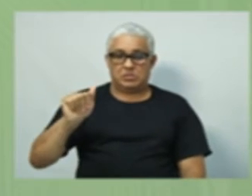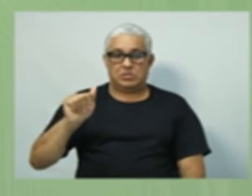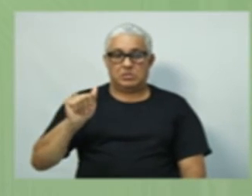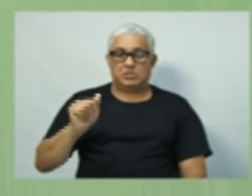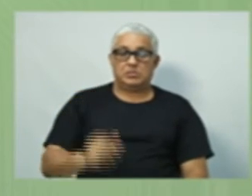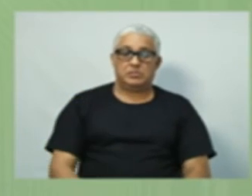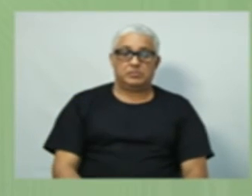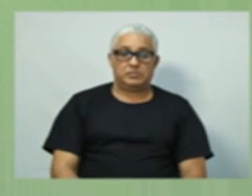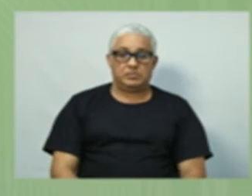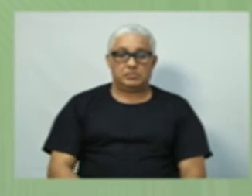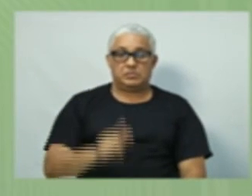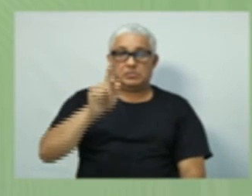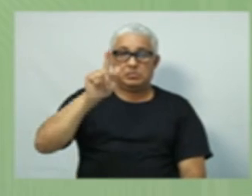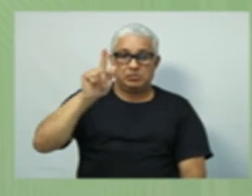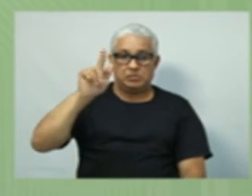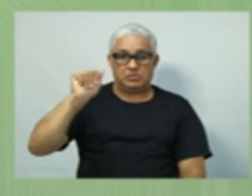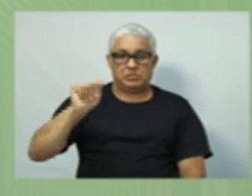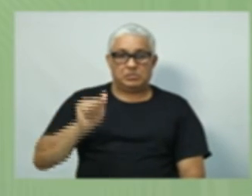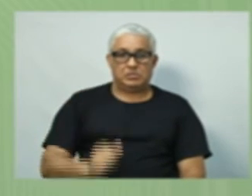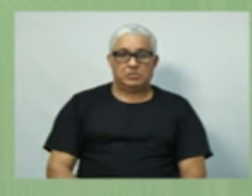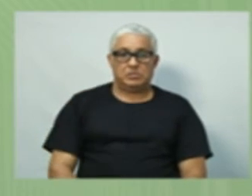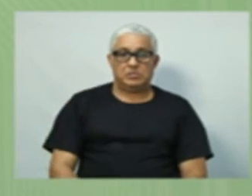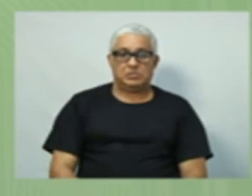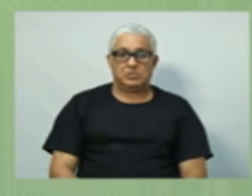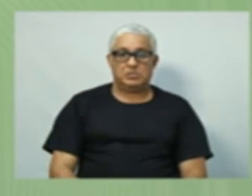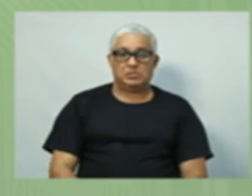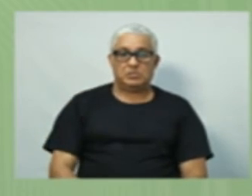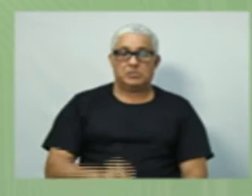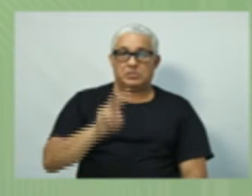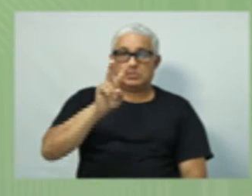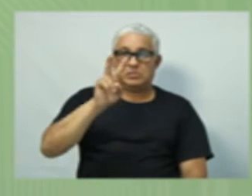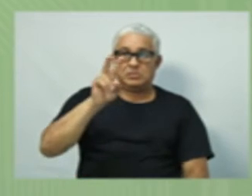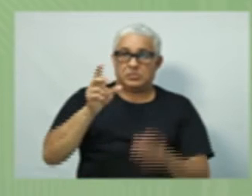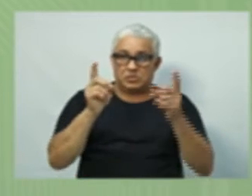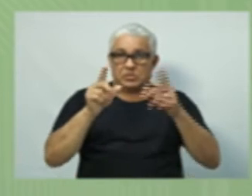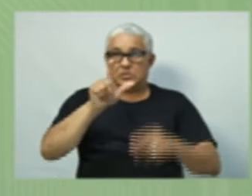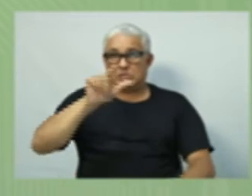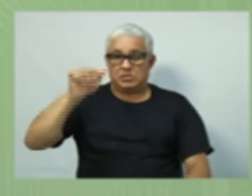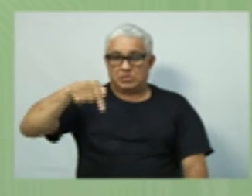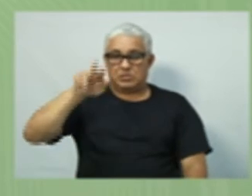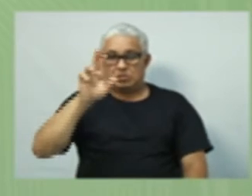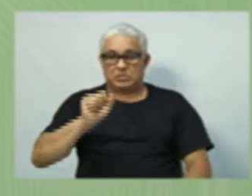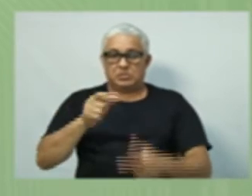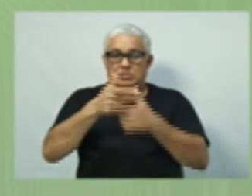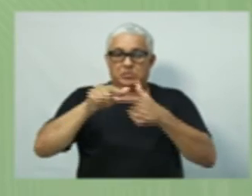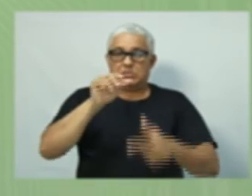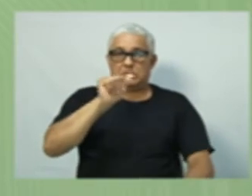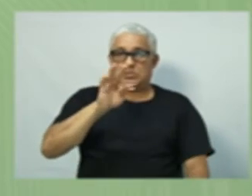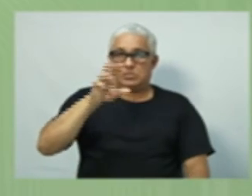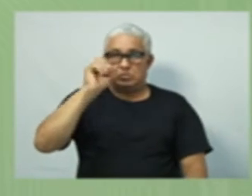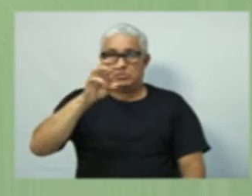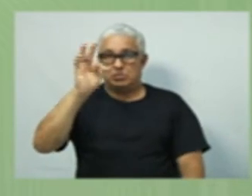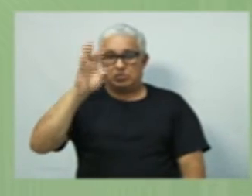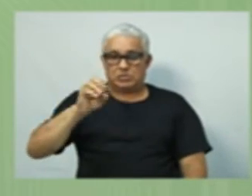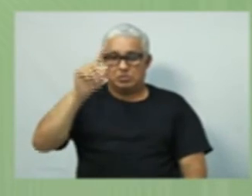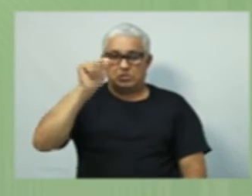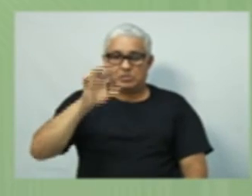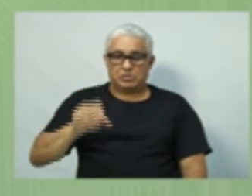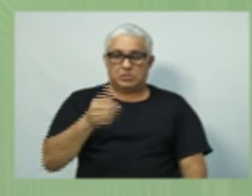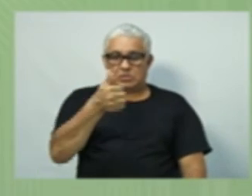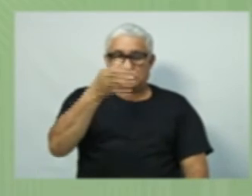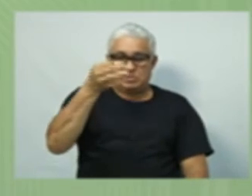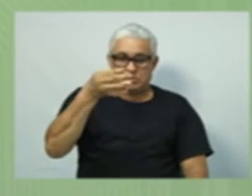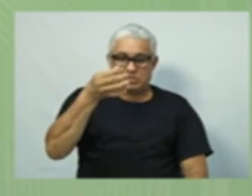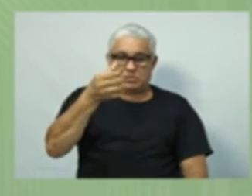total relação mais giro vendas líquidas / ativo total 140 mil 250 / ativo total